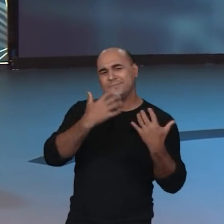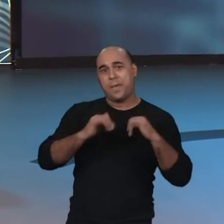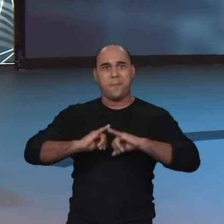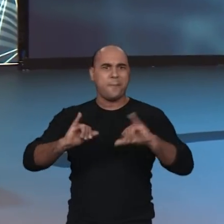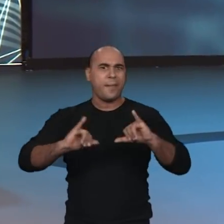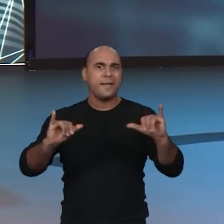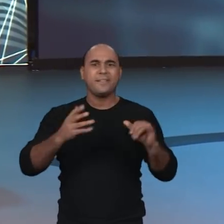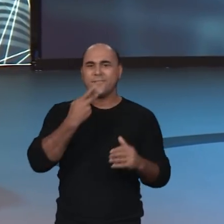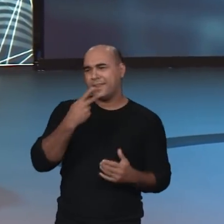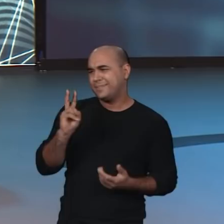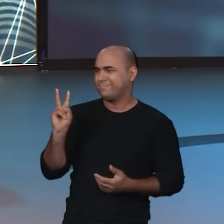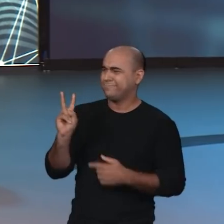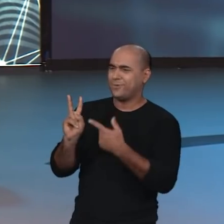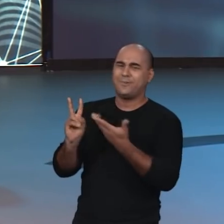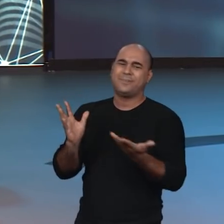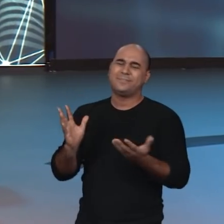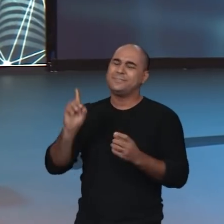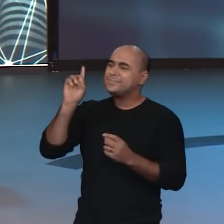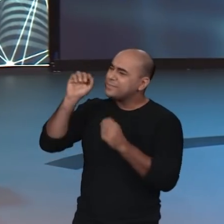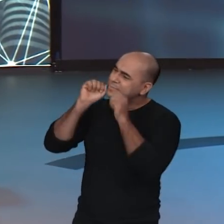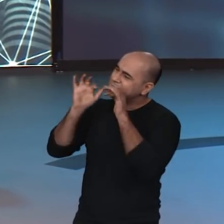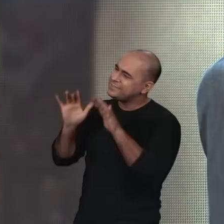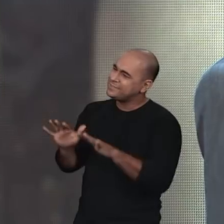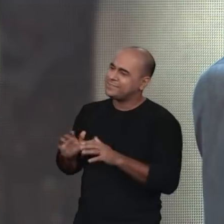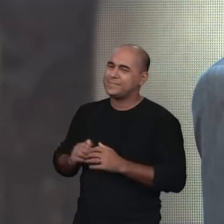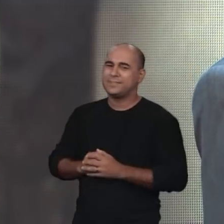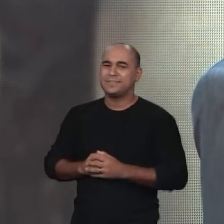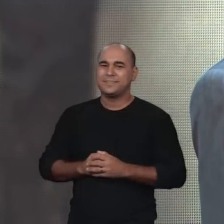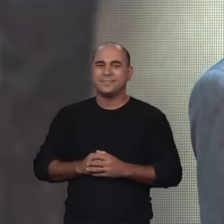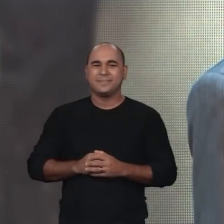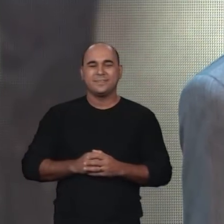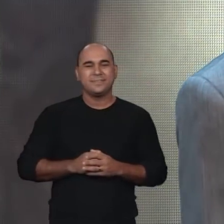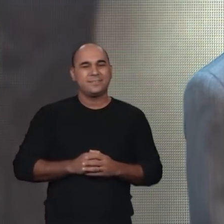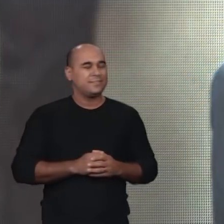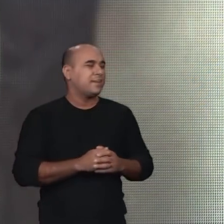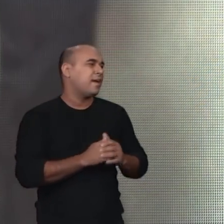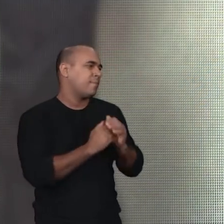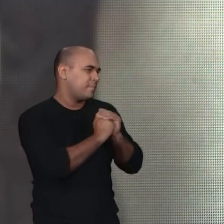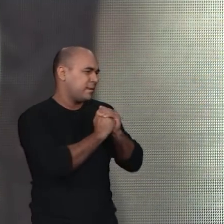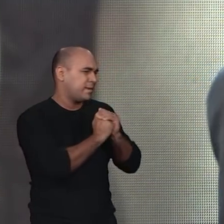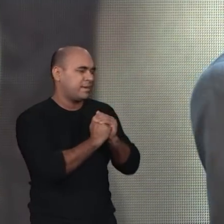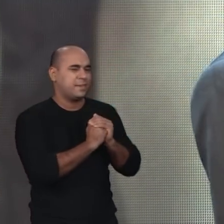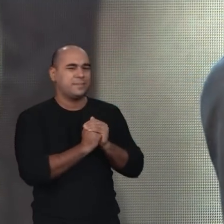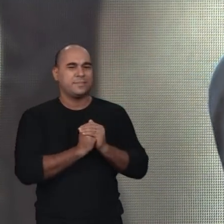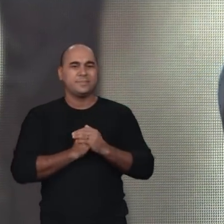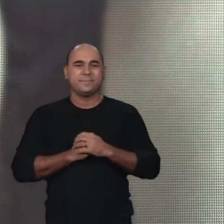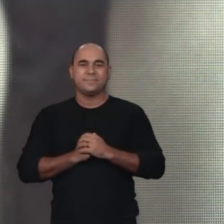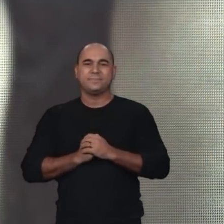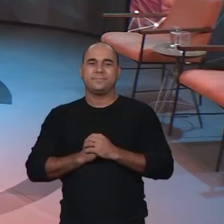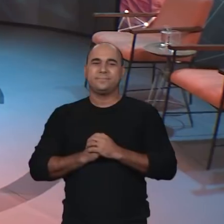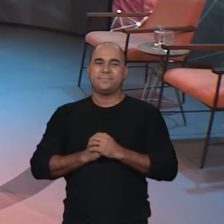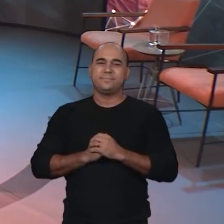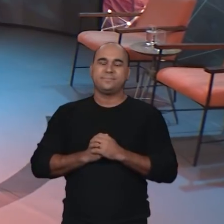desse lá. casal. Agora que Deus abençoe vocês nesse momento também. Amém, obrigada. Deus seja louvado.